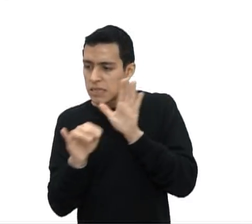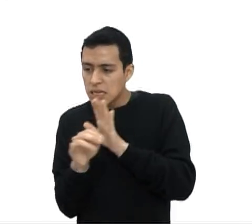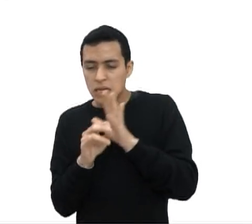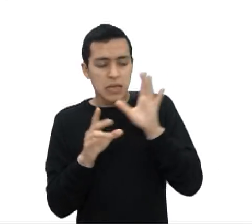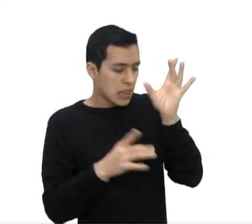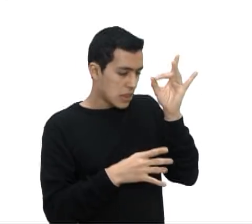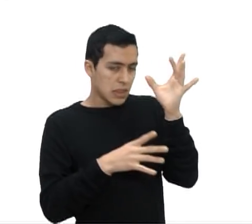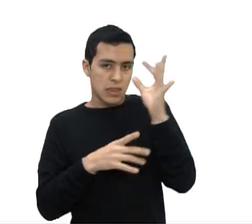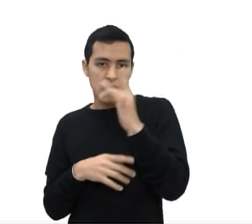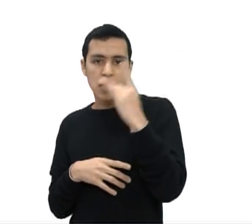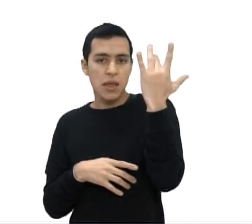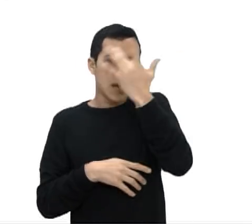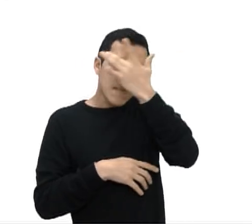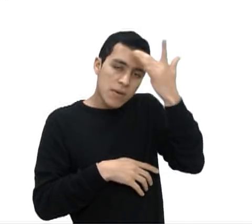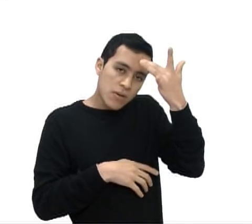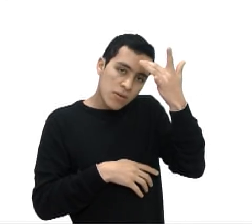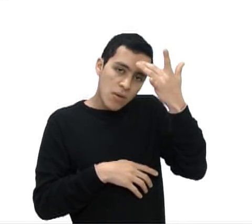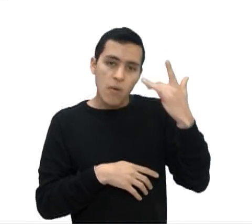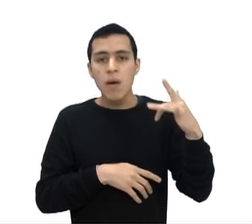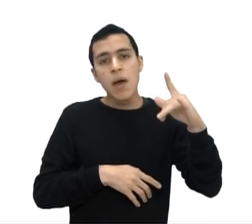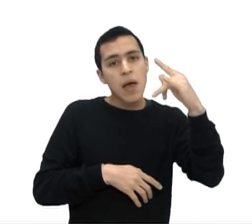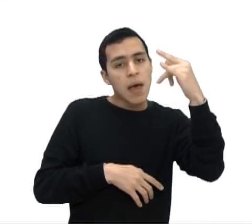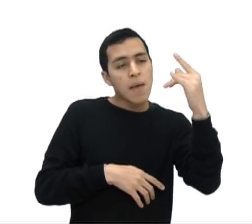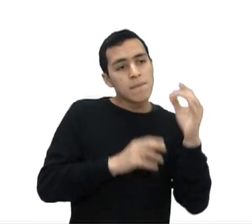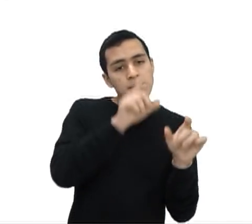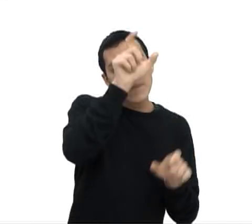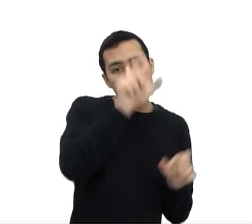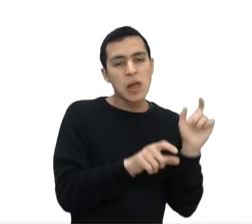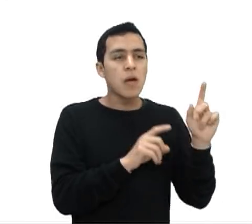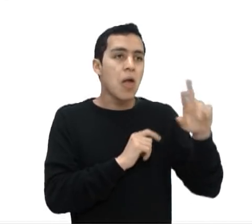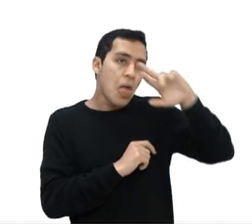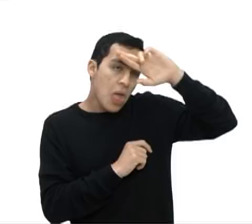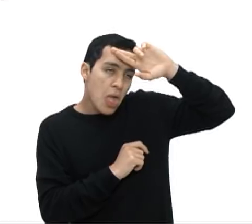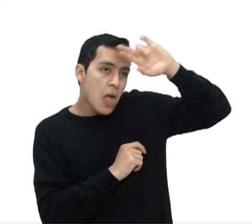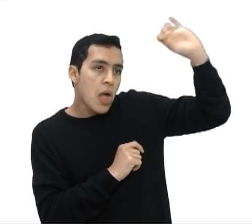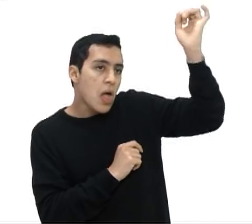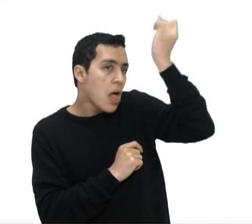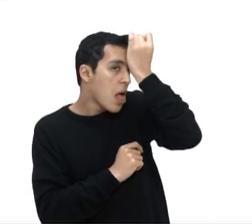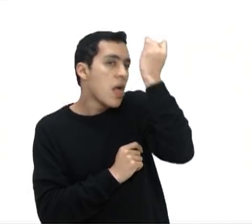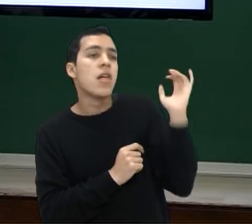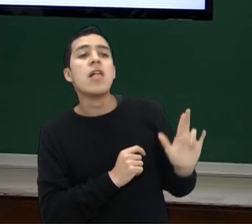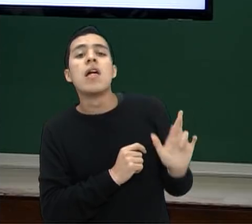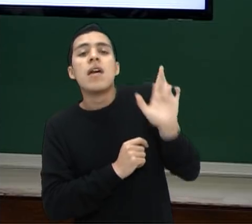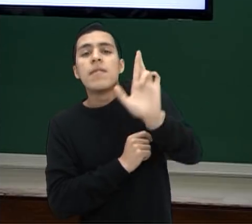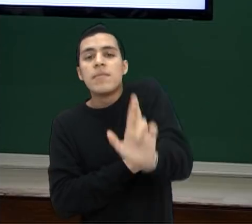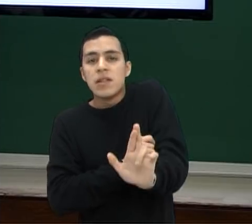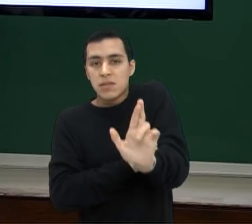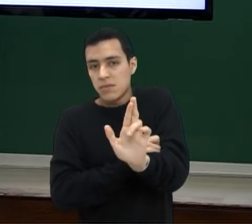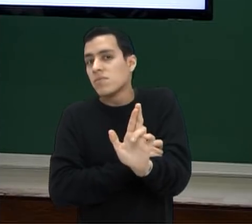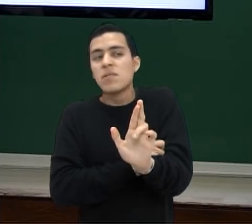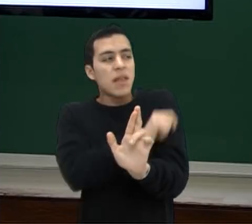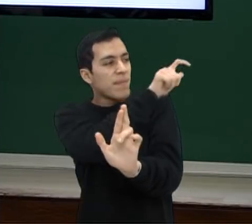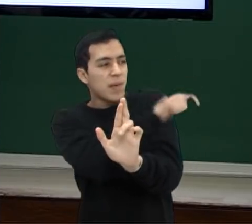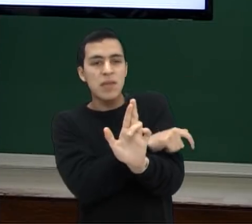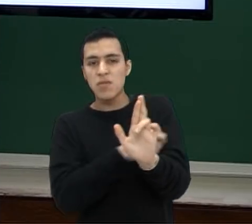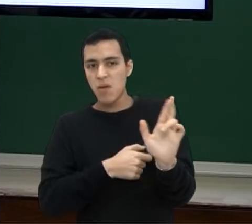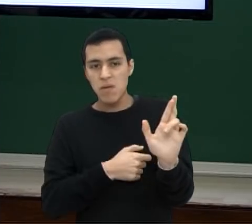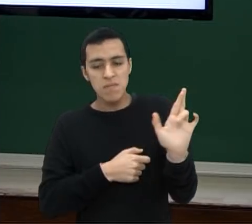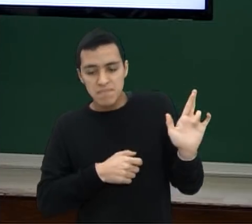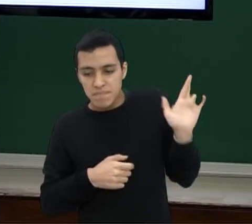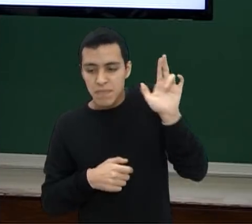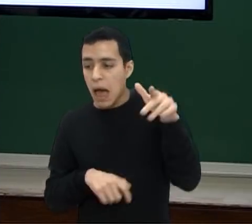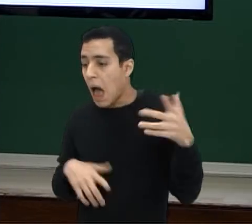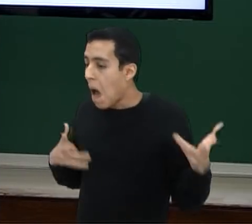personagem de modo estereotipado. Então, criavam-se estereótipos para fazer a representação dos personagens, de acordo